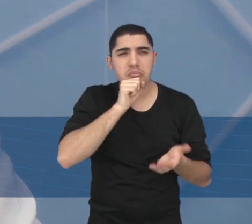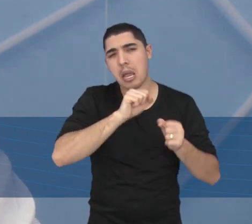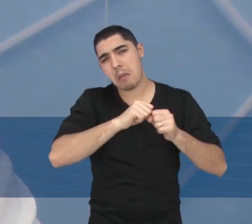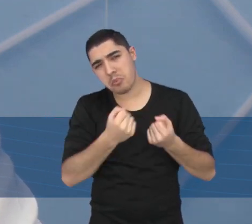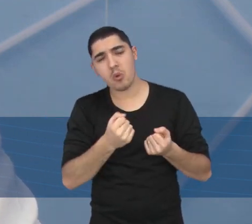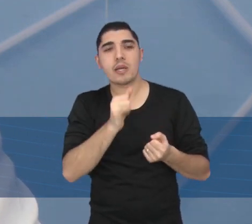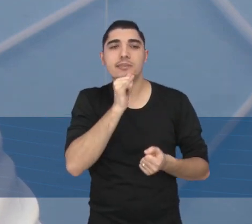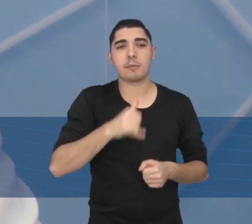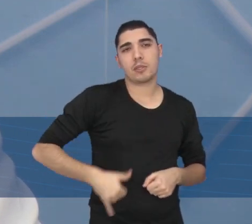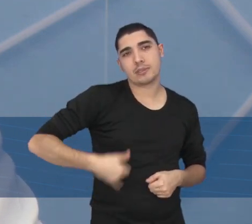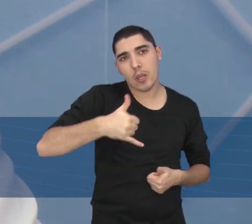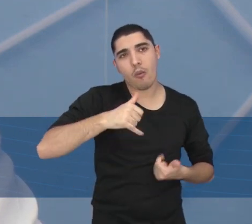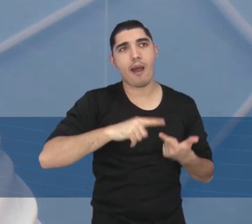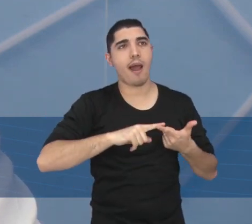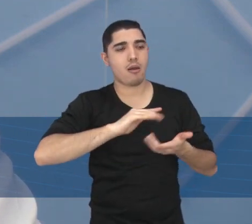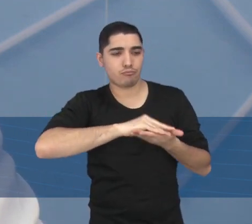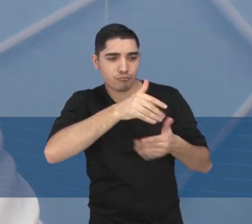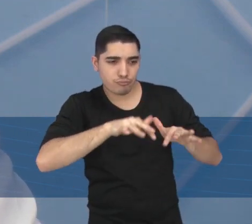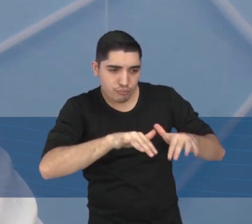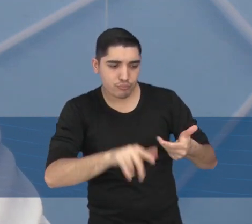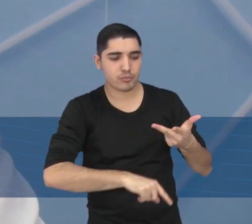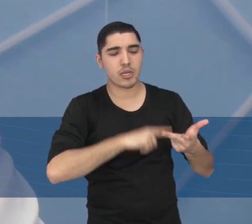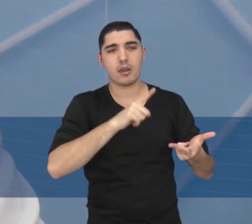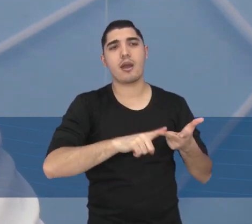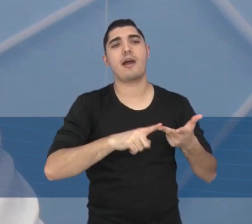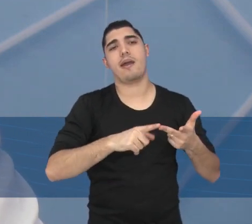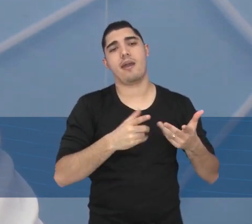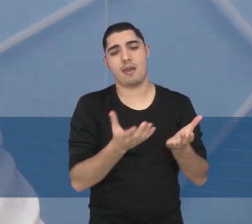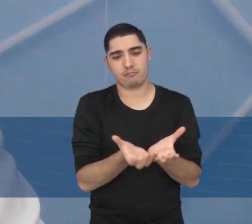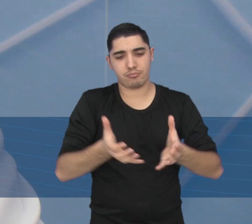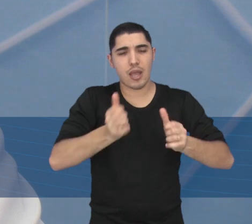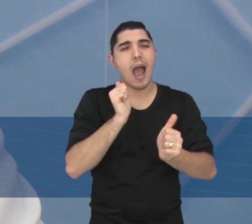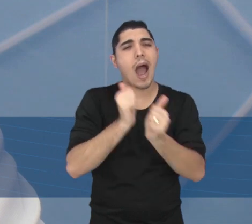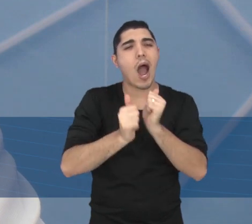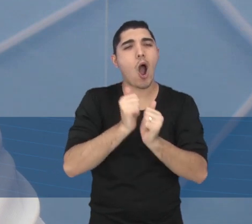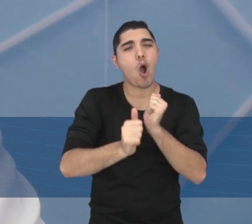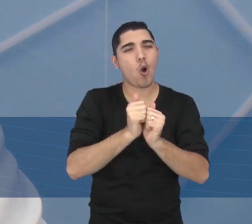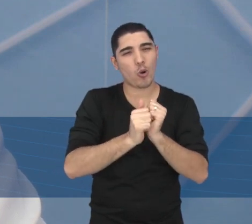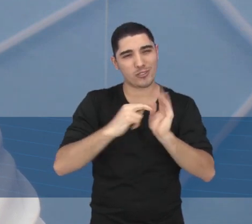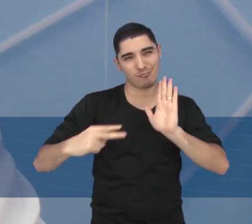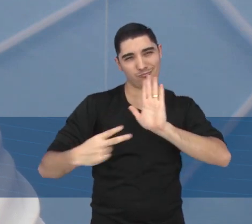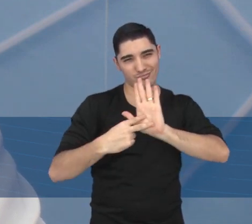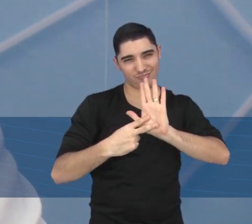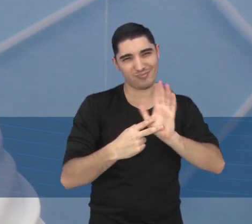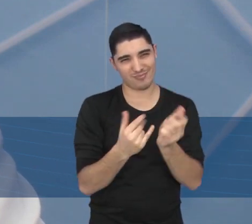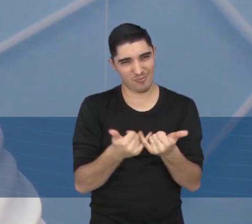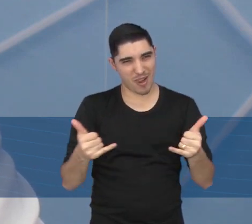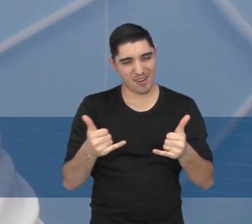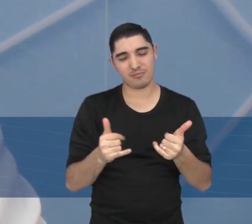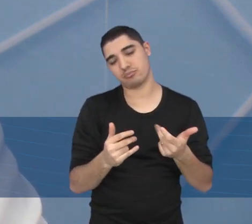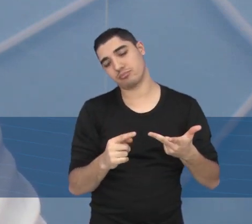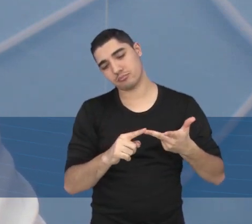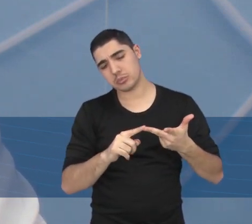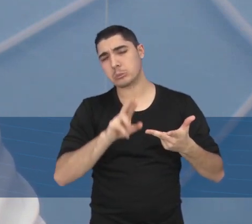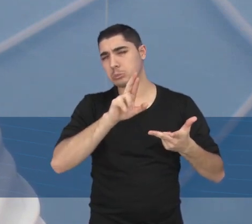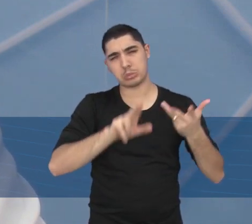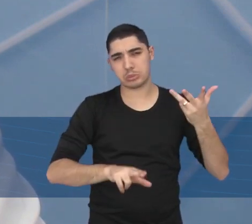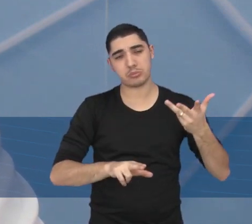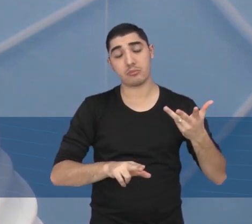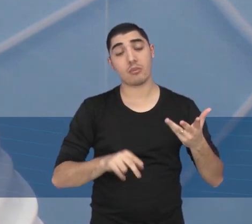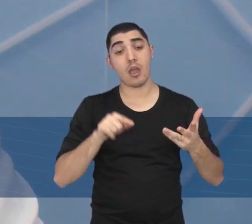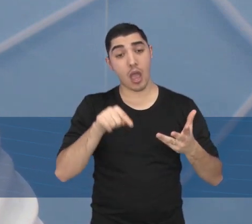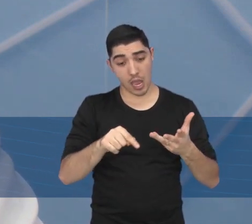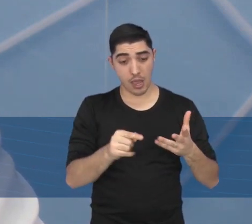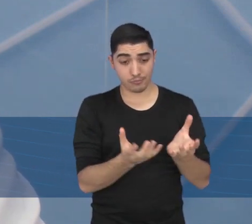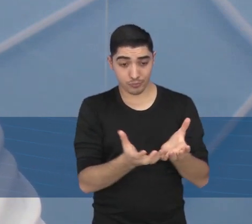um celular, um notebook, uma panela elétrica que já não está funcionando mais, é obrigação já dessas empresas envolvidas na cadeia do